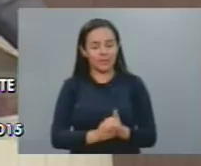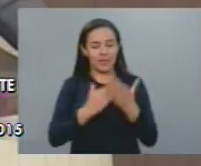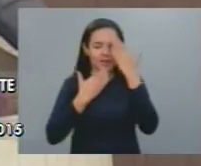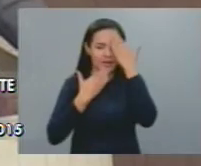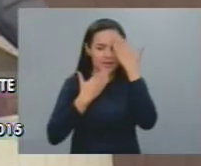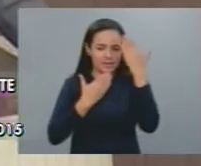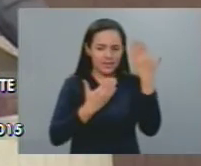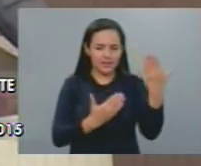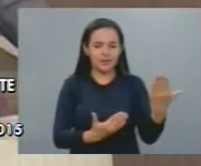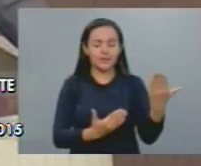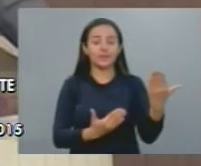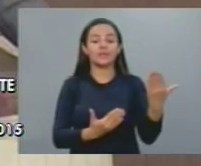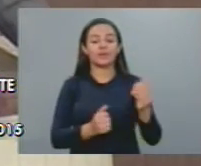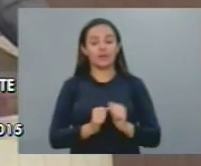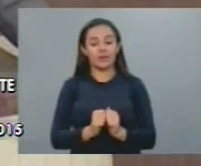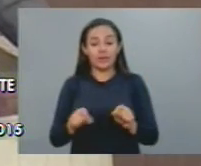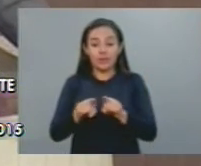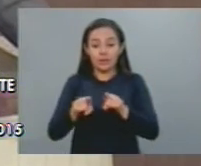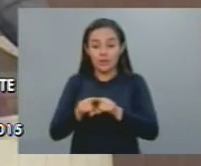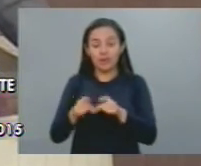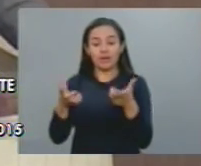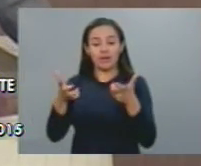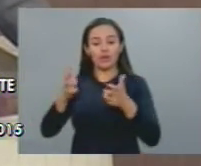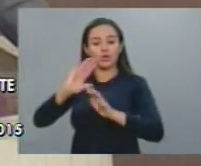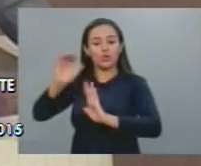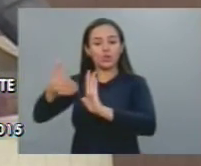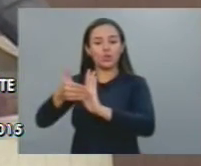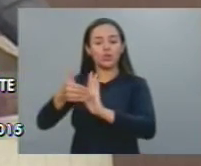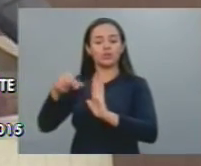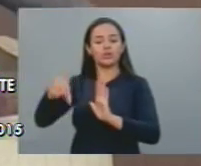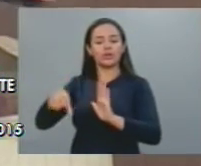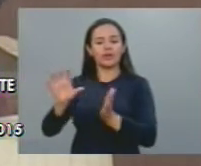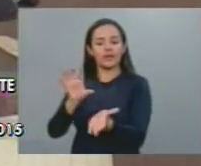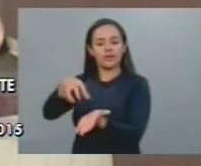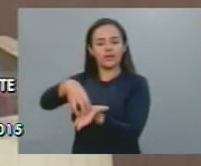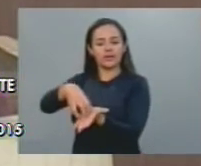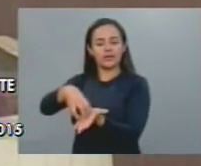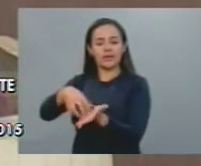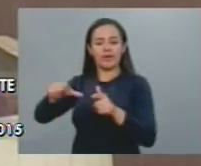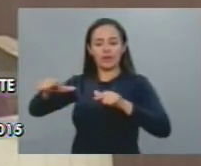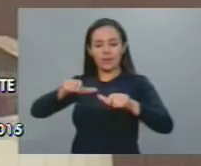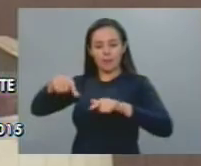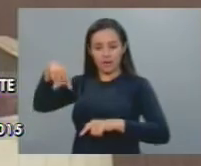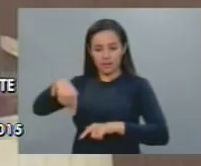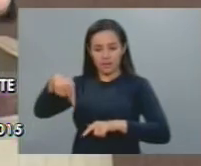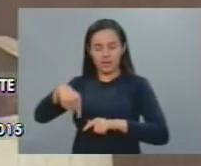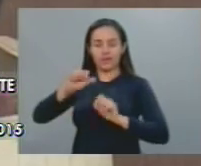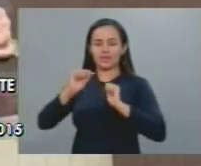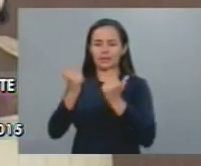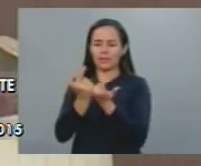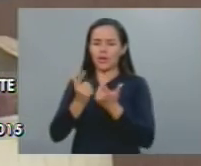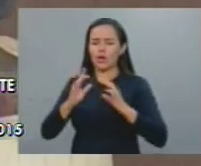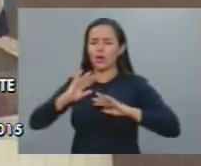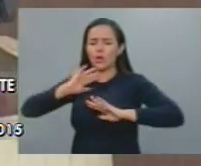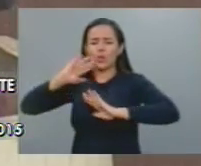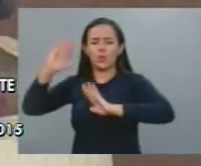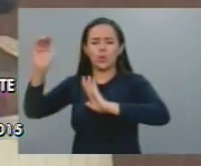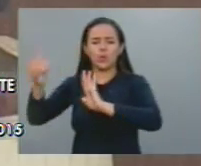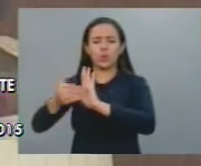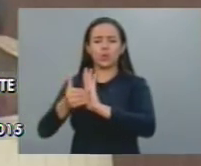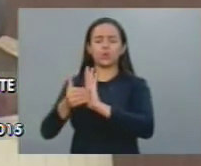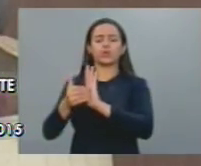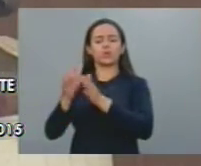a todos e todos os trabalhadores aqui da casa, todos e todas, sem quaisquer exceções, todos que devem